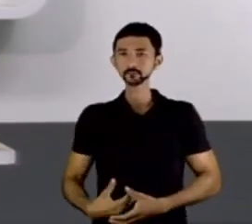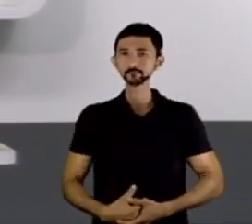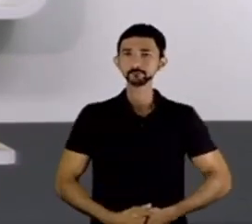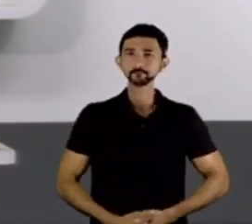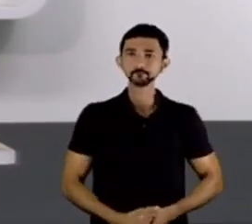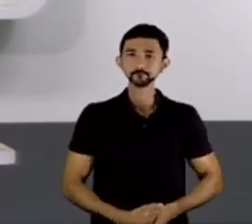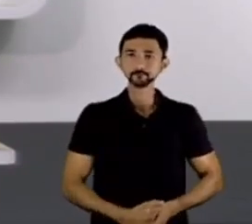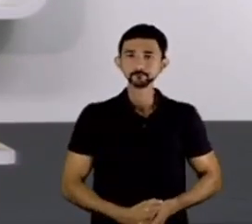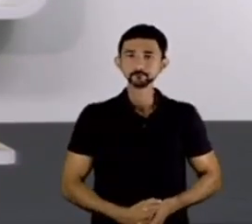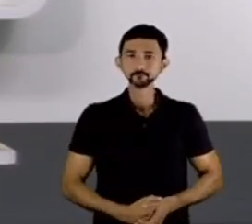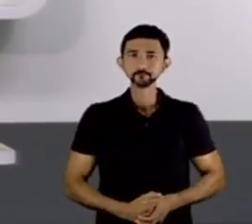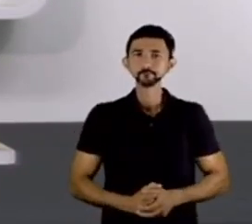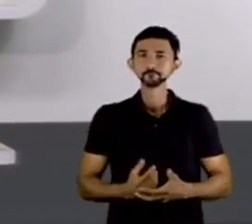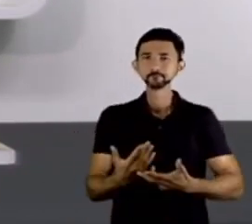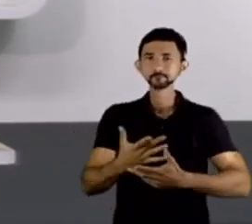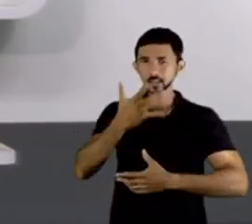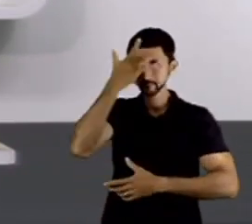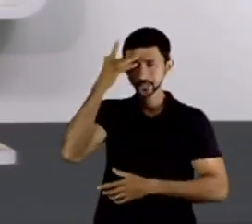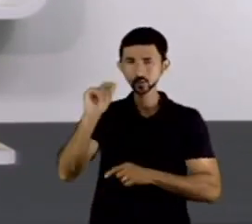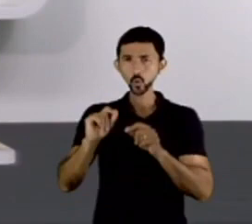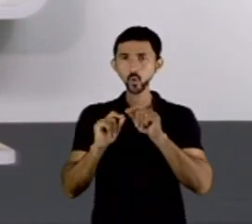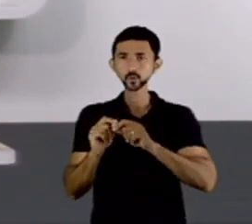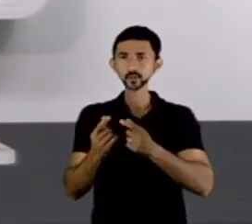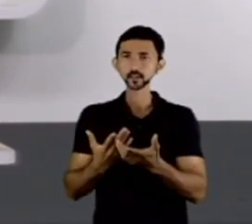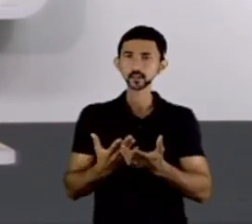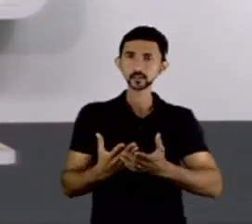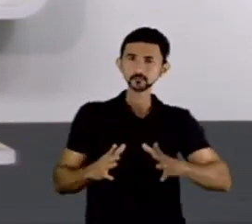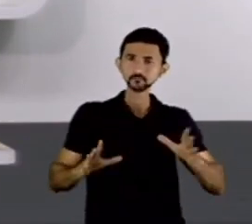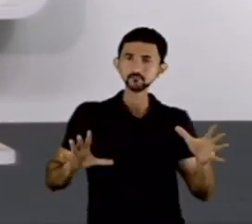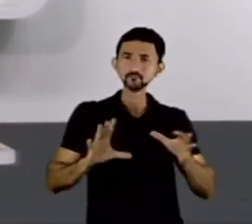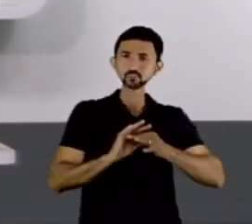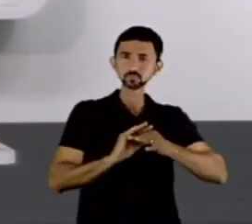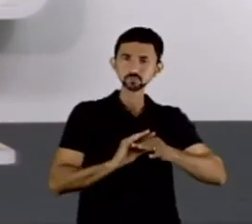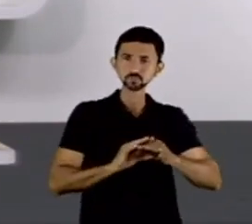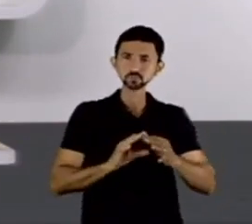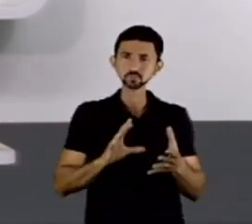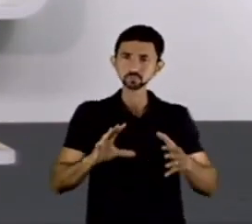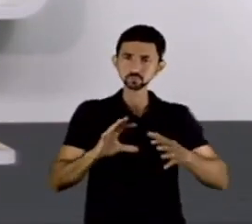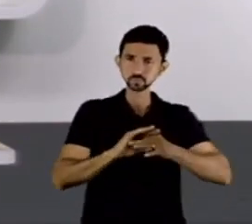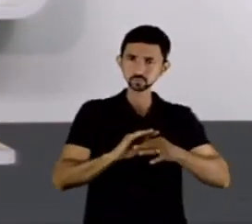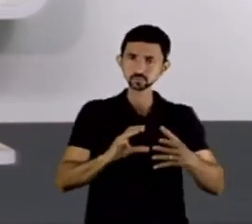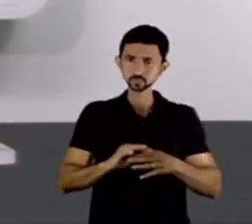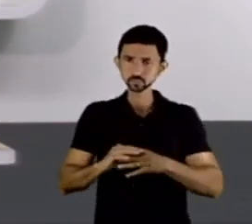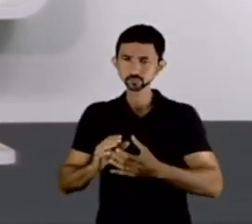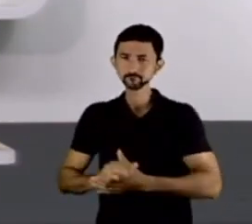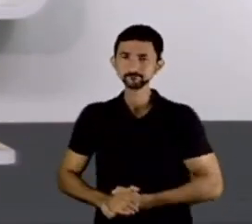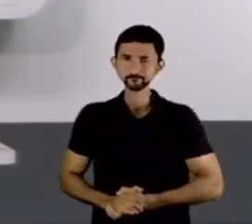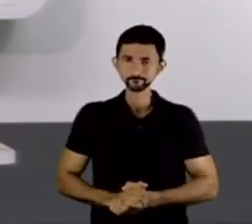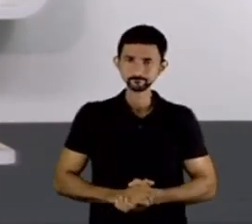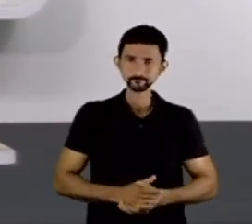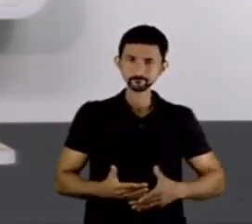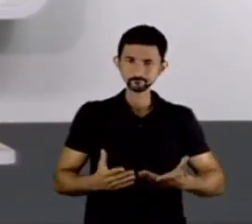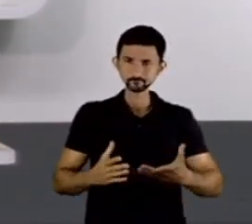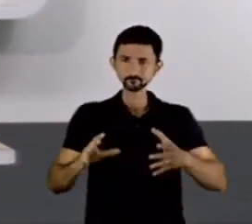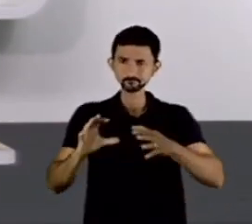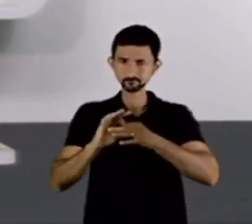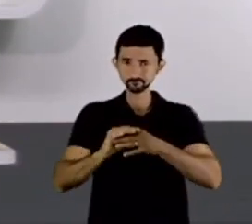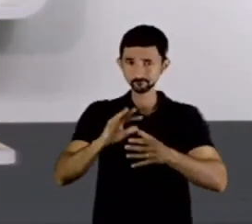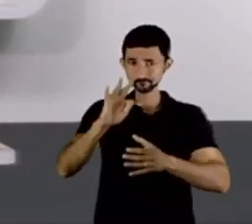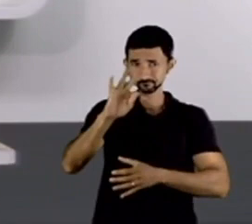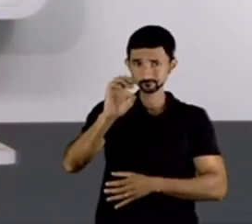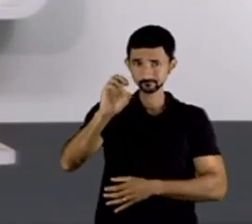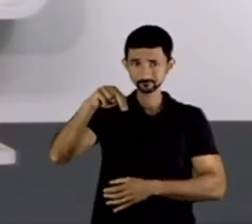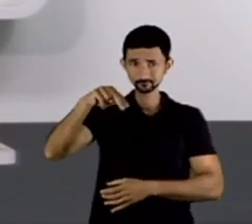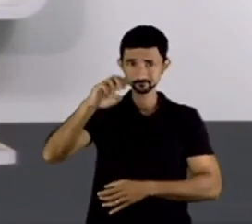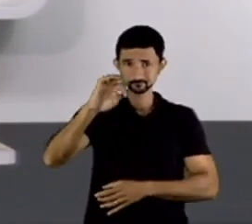Esses interventores eram os antigos tenentes, tá? Normalmente era um tenente que